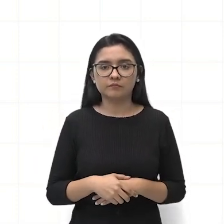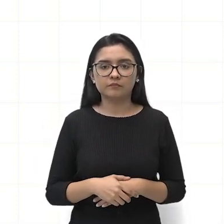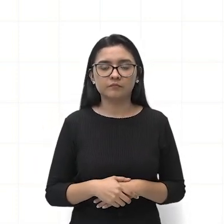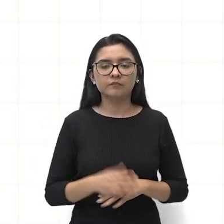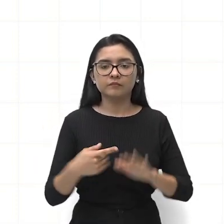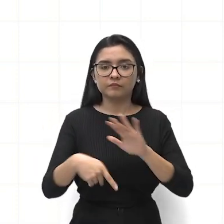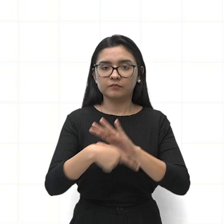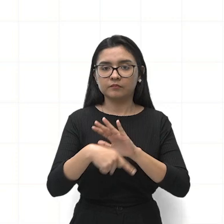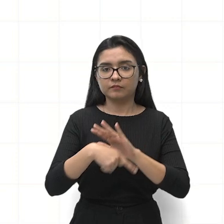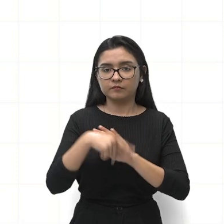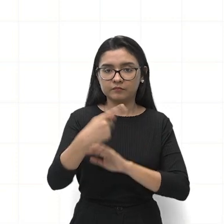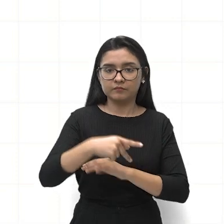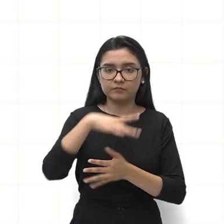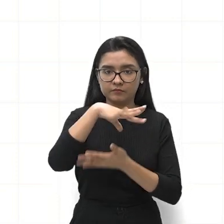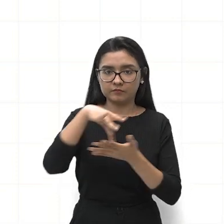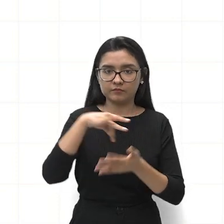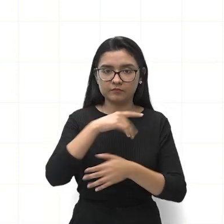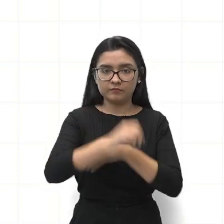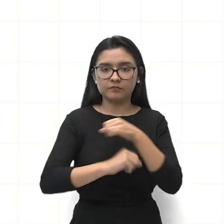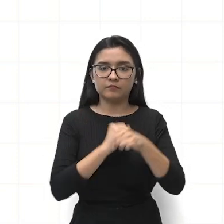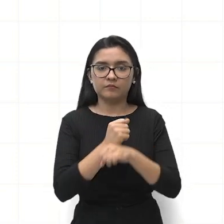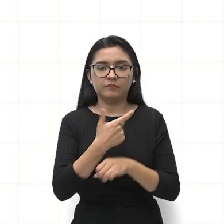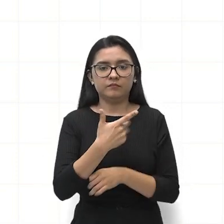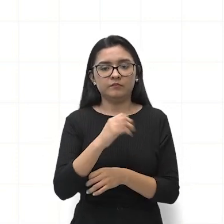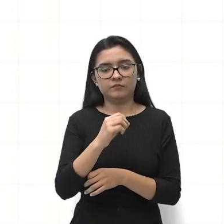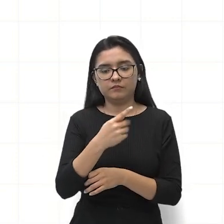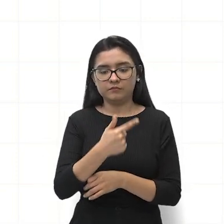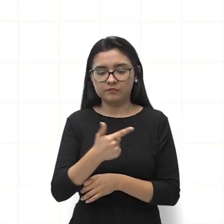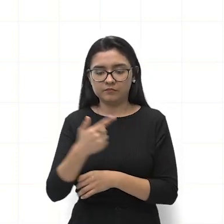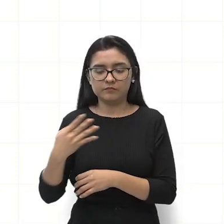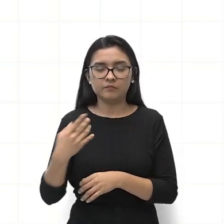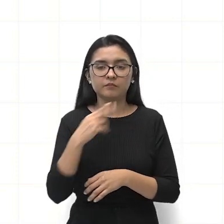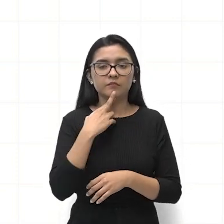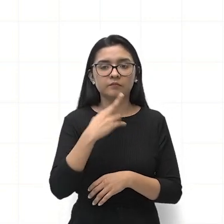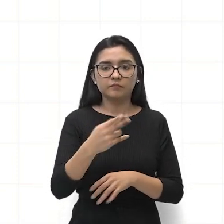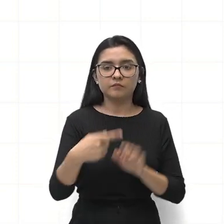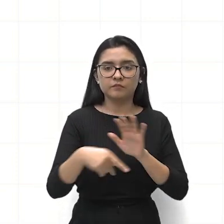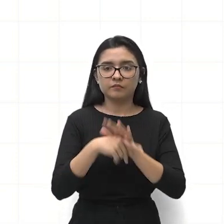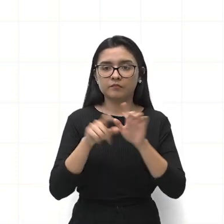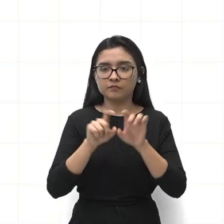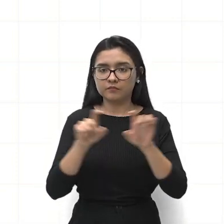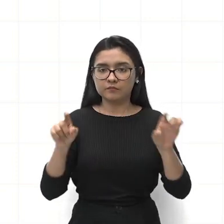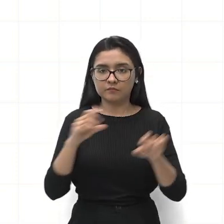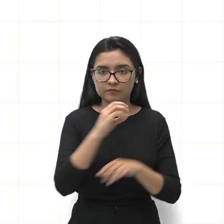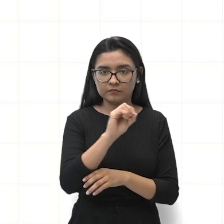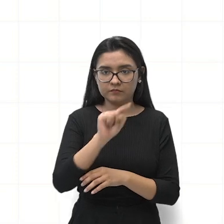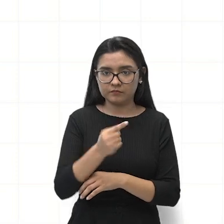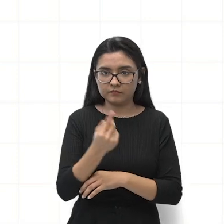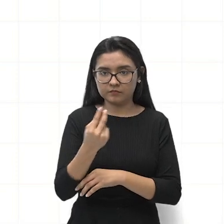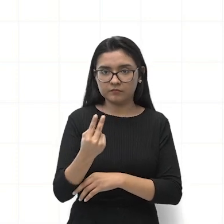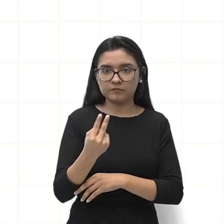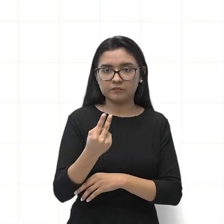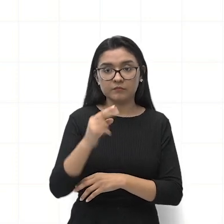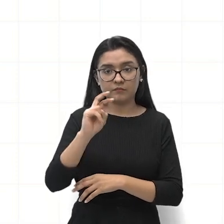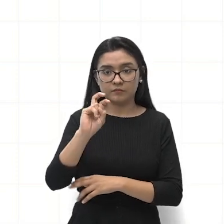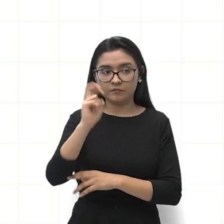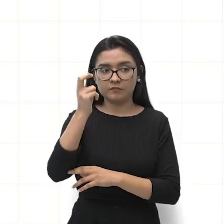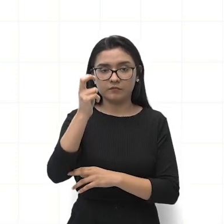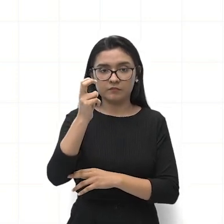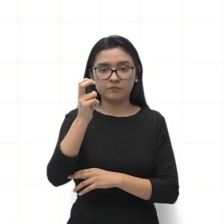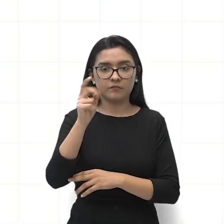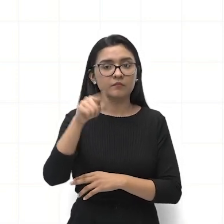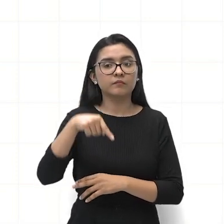aqui do Centro de Mídias 2024, olha só. O resultado da operação, né? 0,2 a